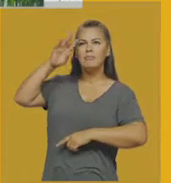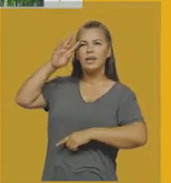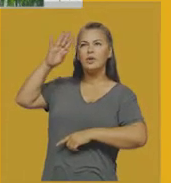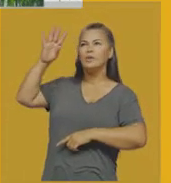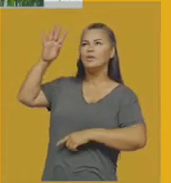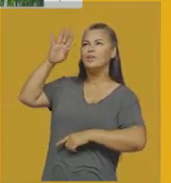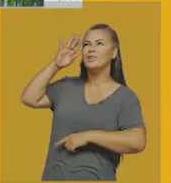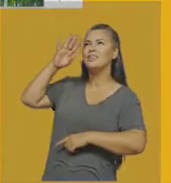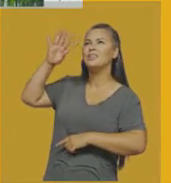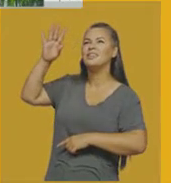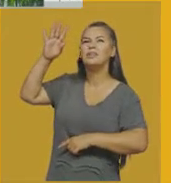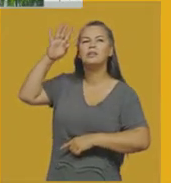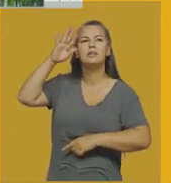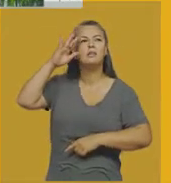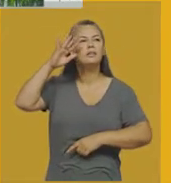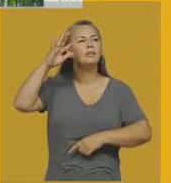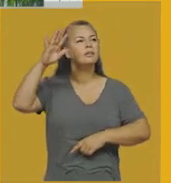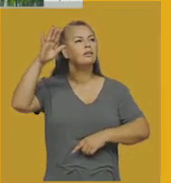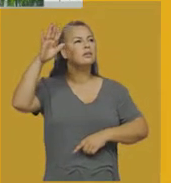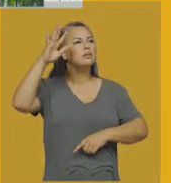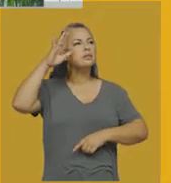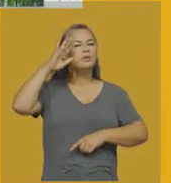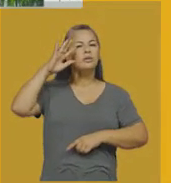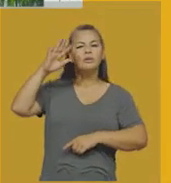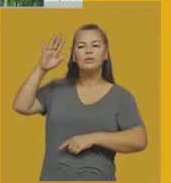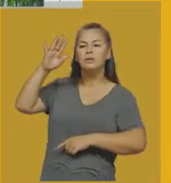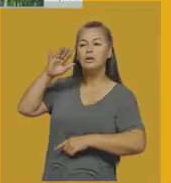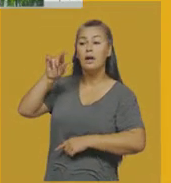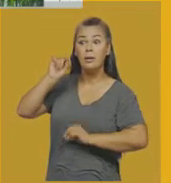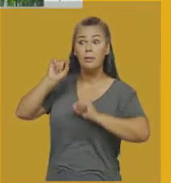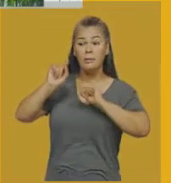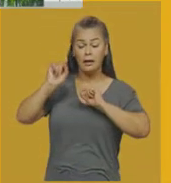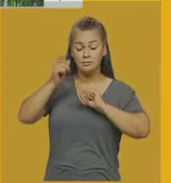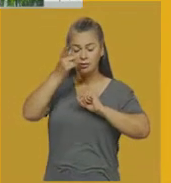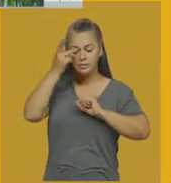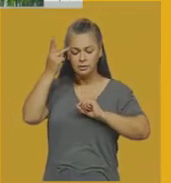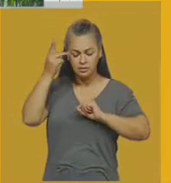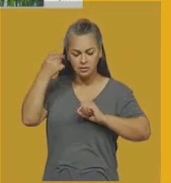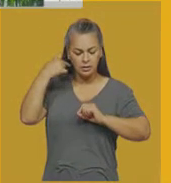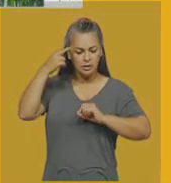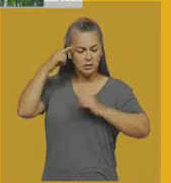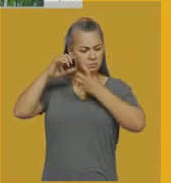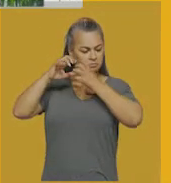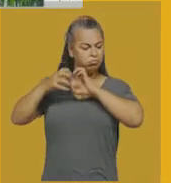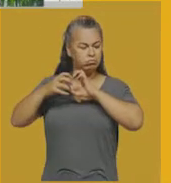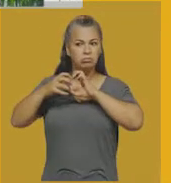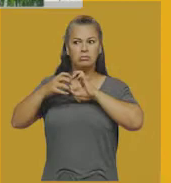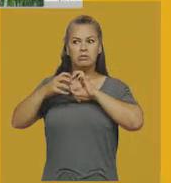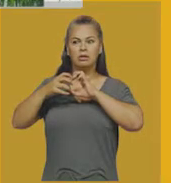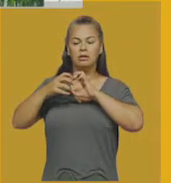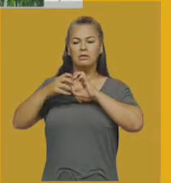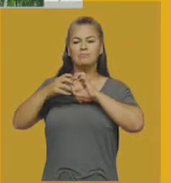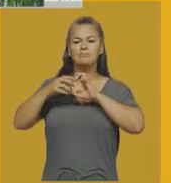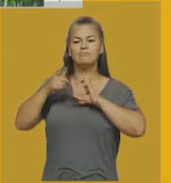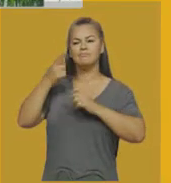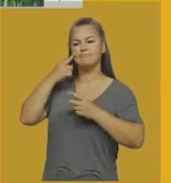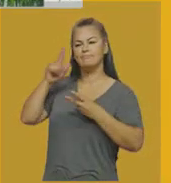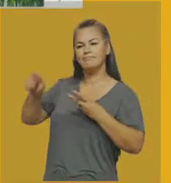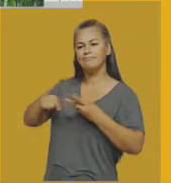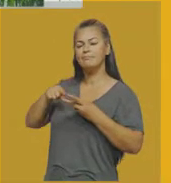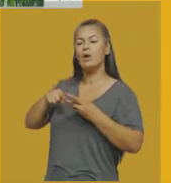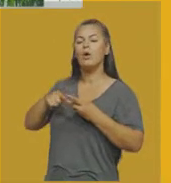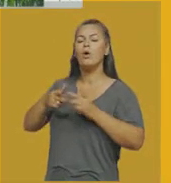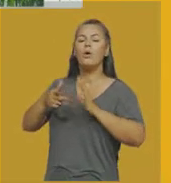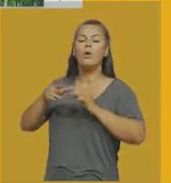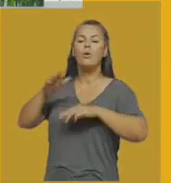no cérebro e que leve à dependência química, tá? Qualquer substância ou produto tóxico de uso